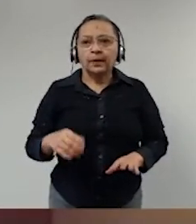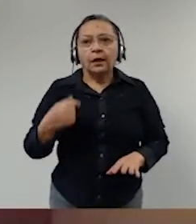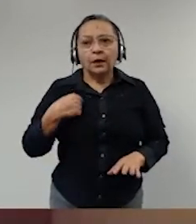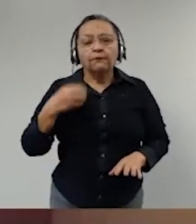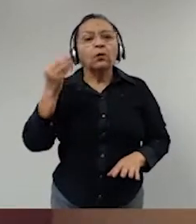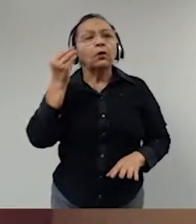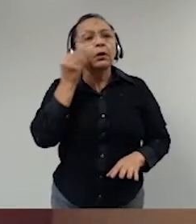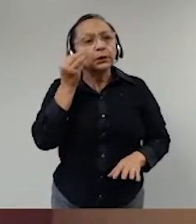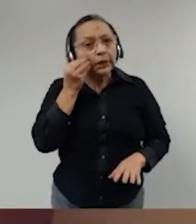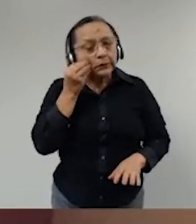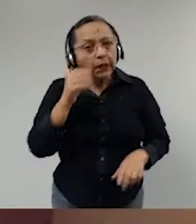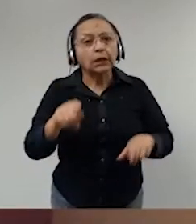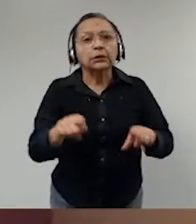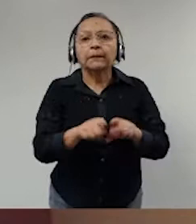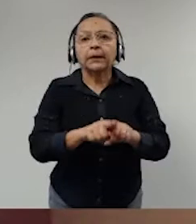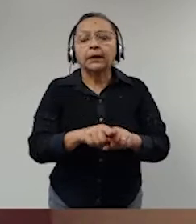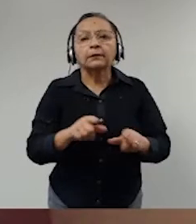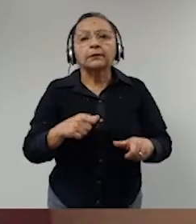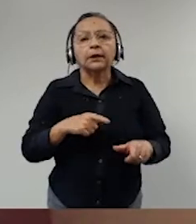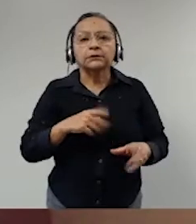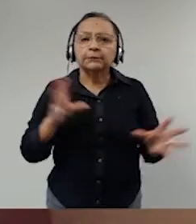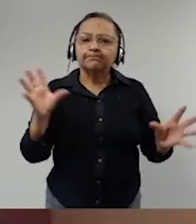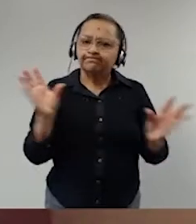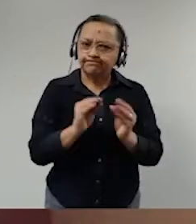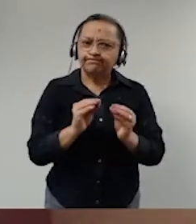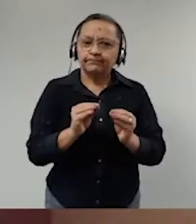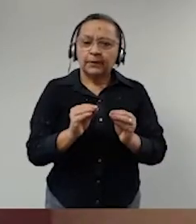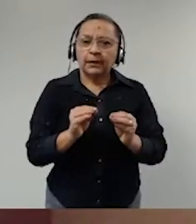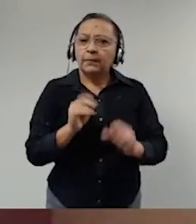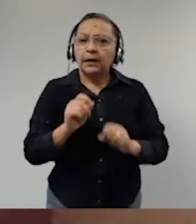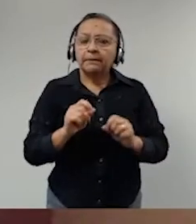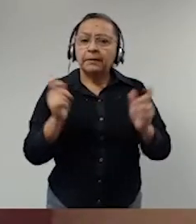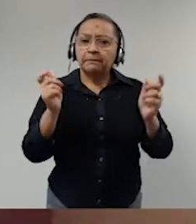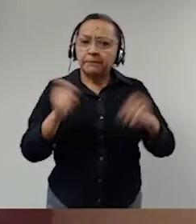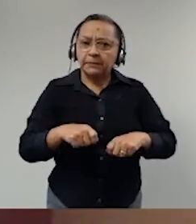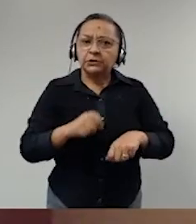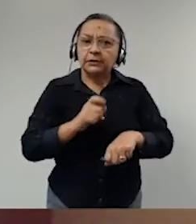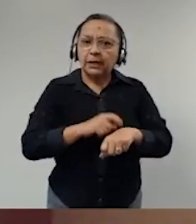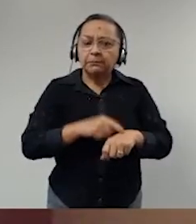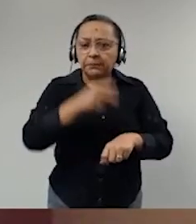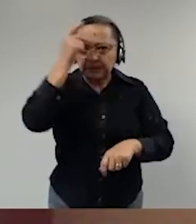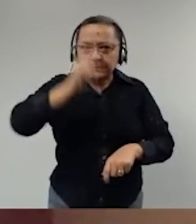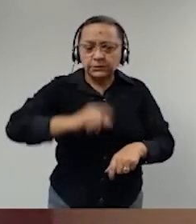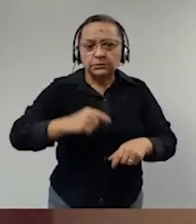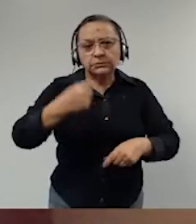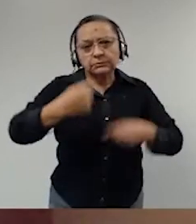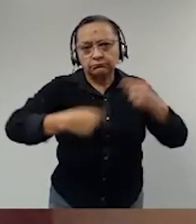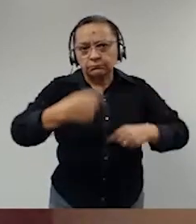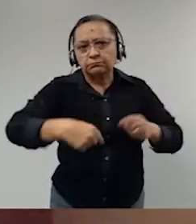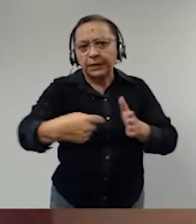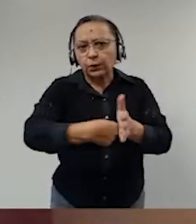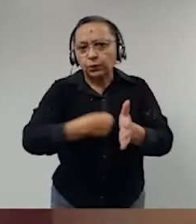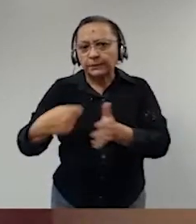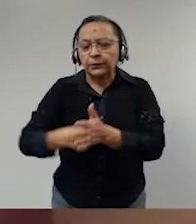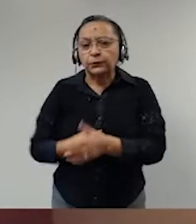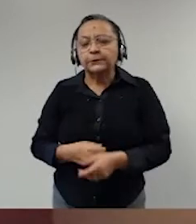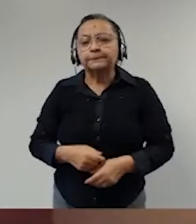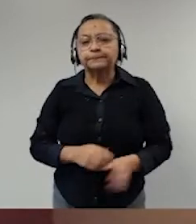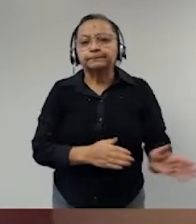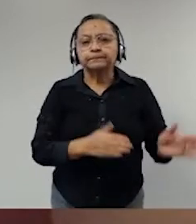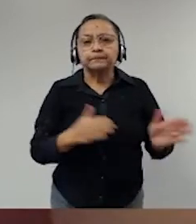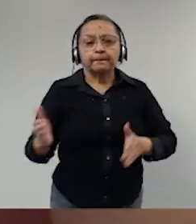tentar também ser bastante sintético para permitir o debate, na medida do possível. E